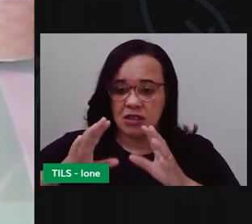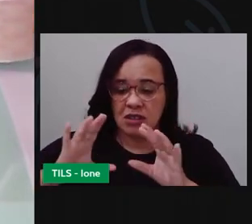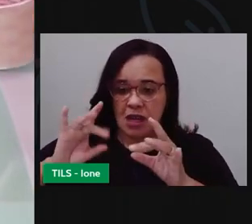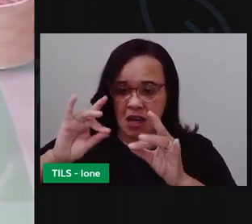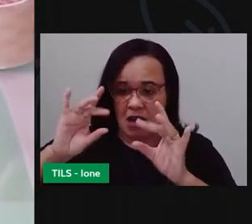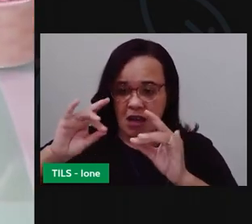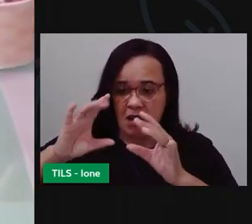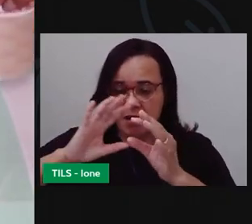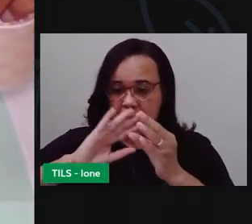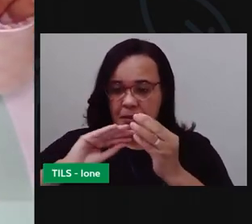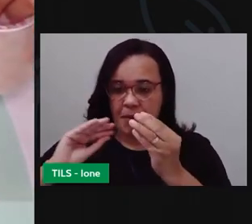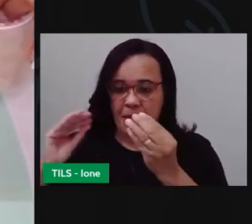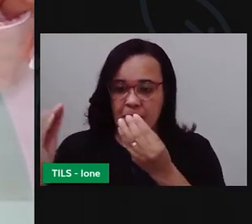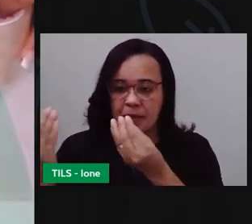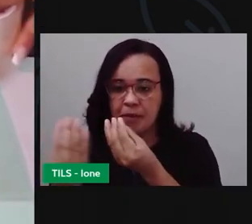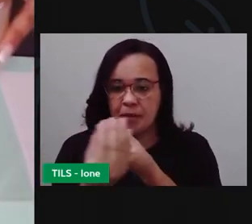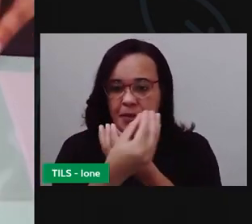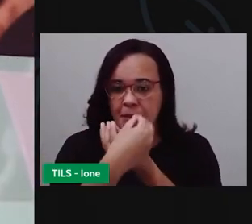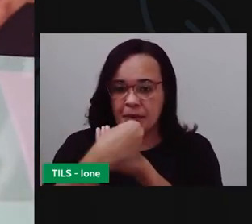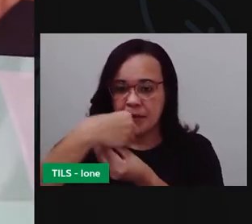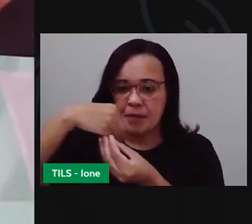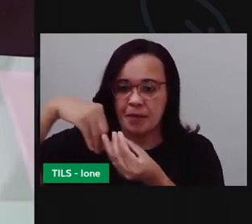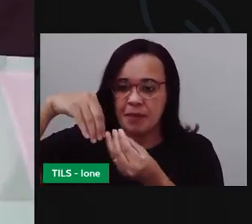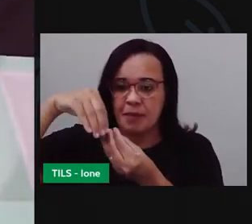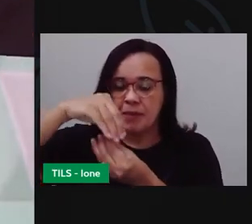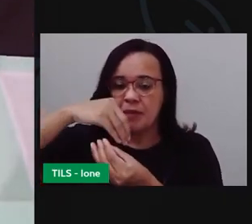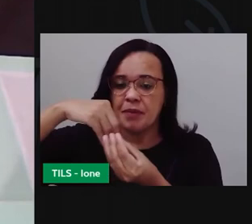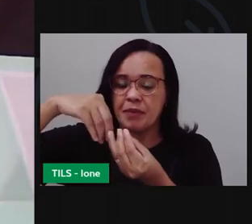adesiva, envolvendo